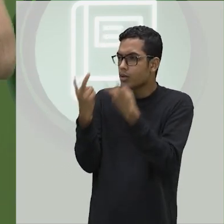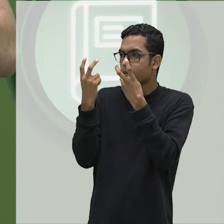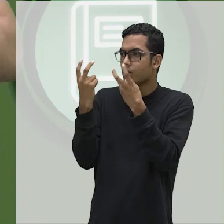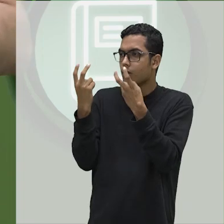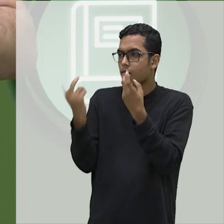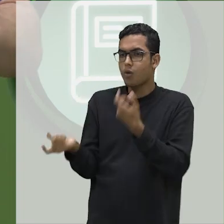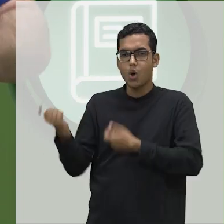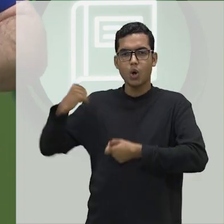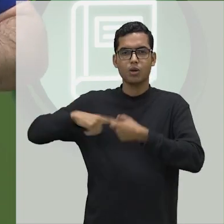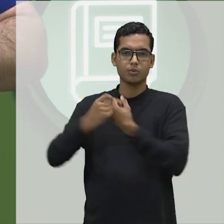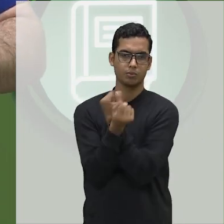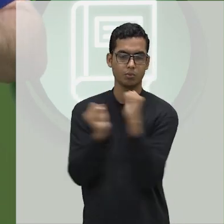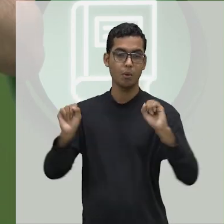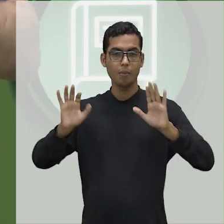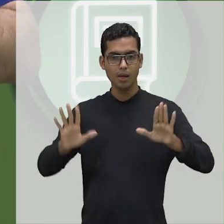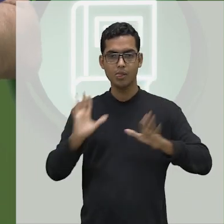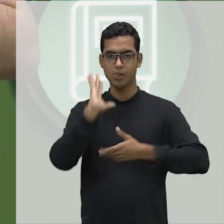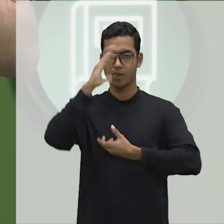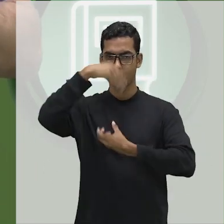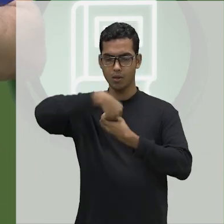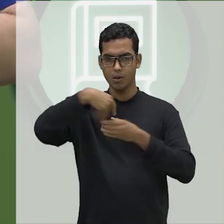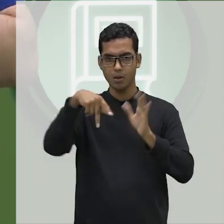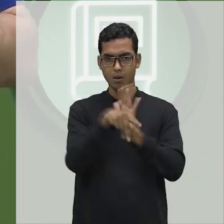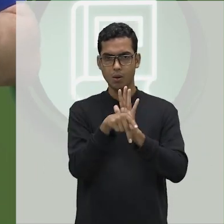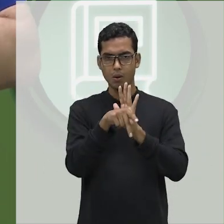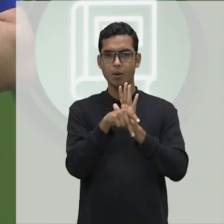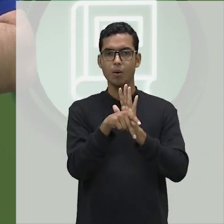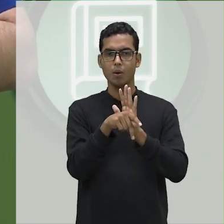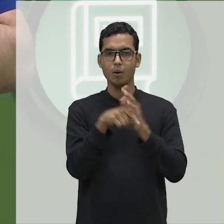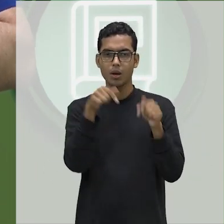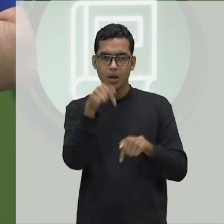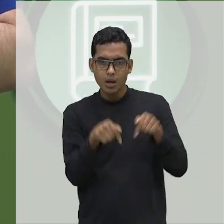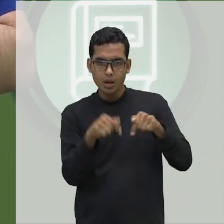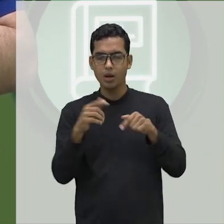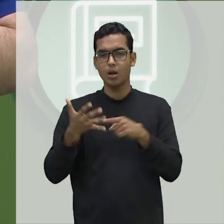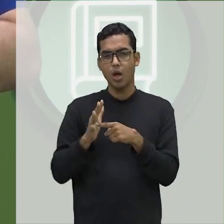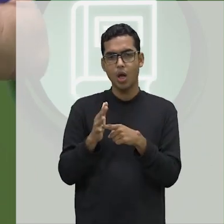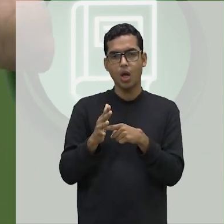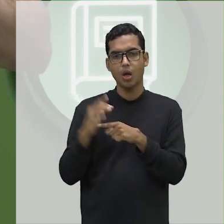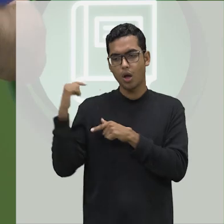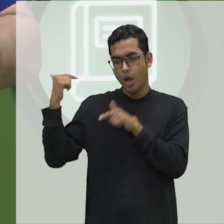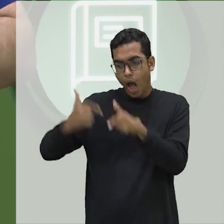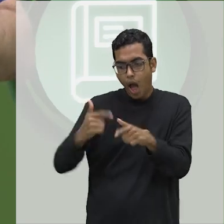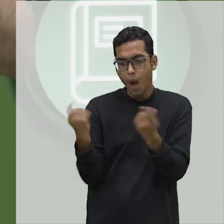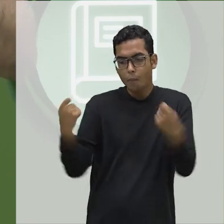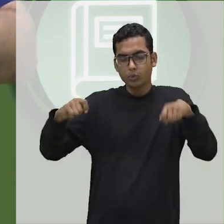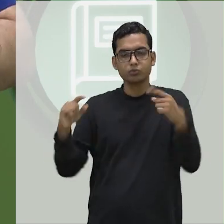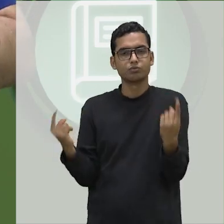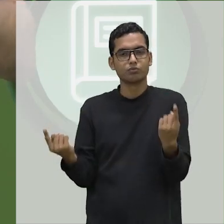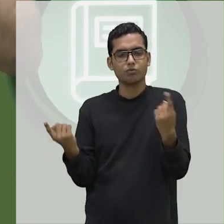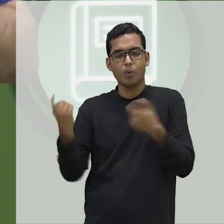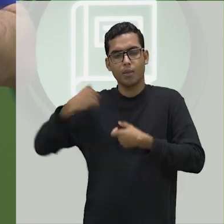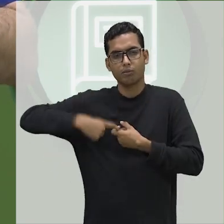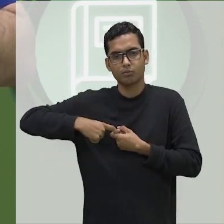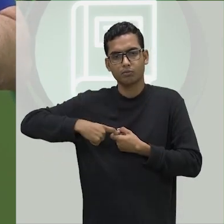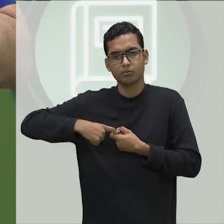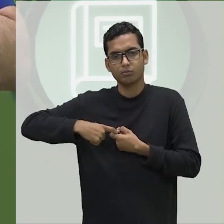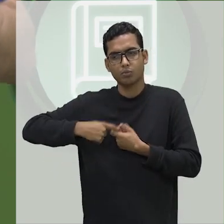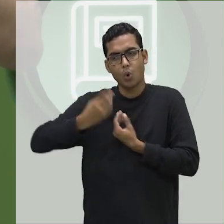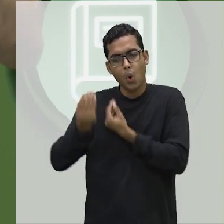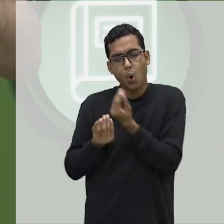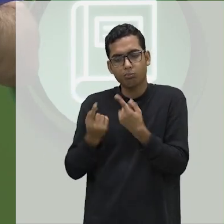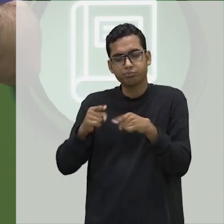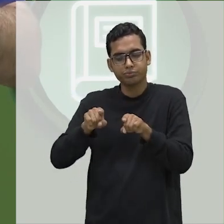irreversível. No nível microscópico, a mecânica clássica vai dizer que isso é reversível. E aí, como eu vou conciliar essas duas coisas que